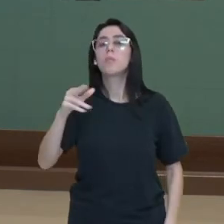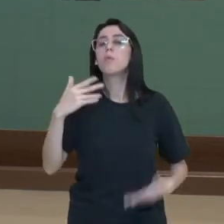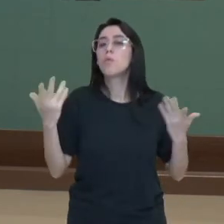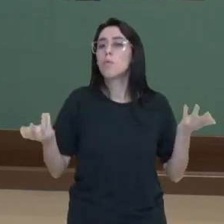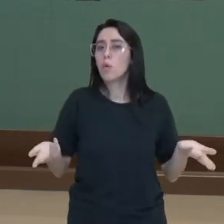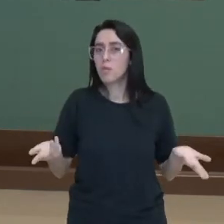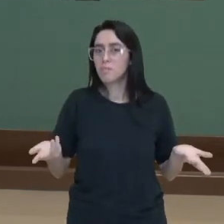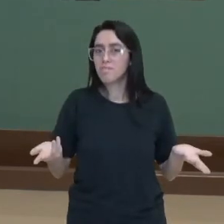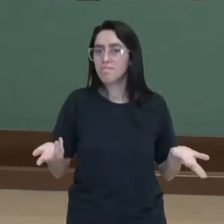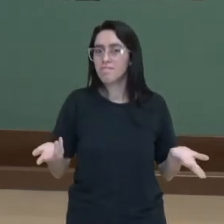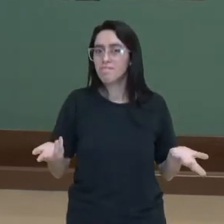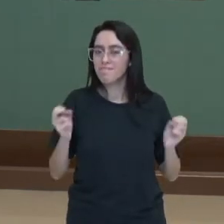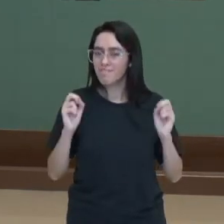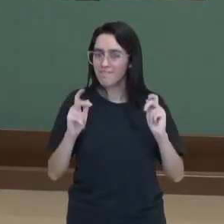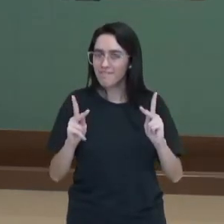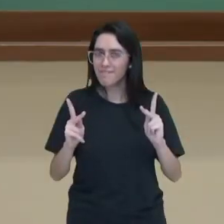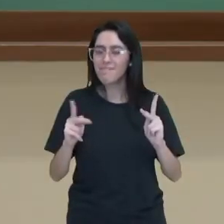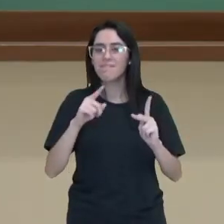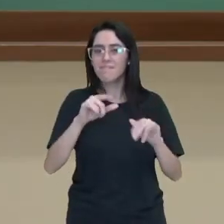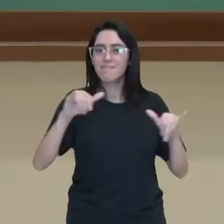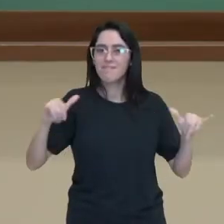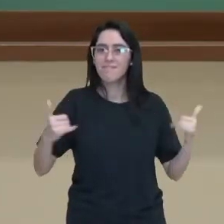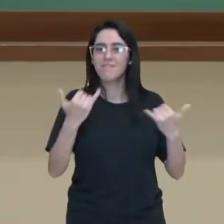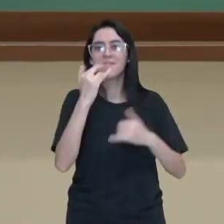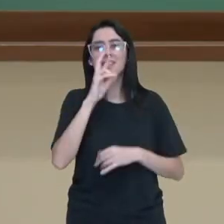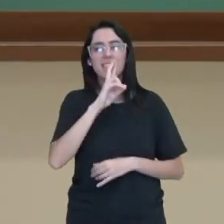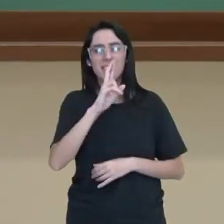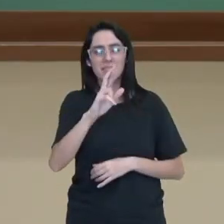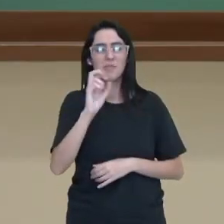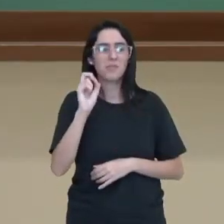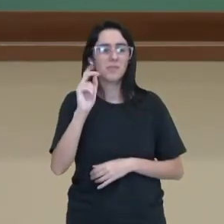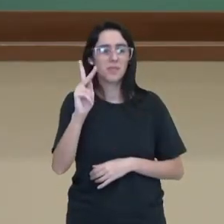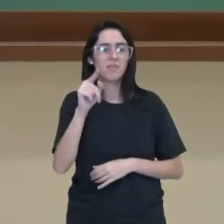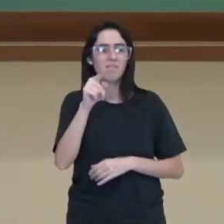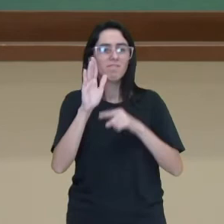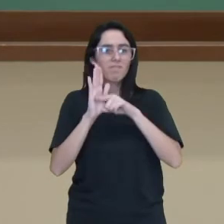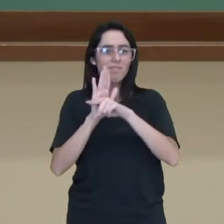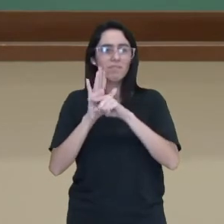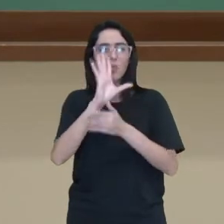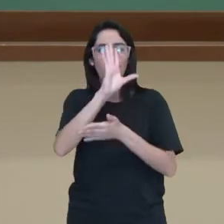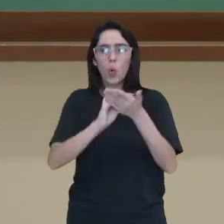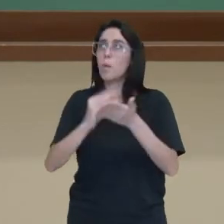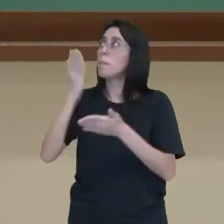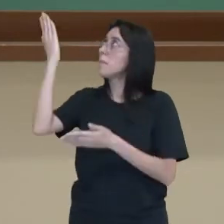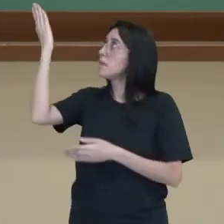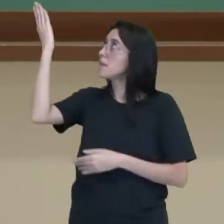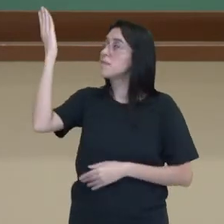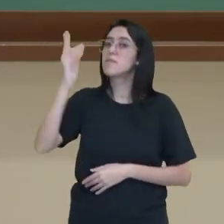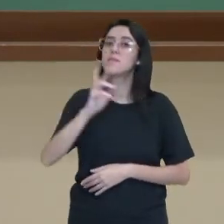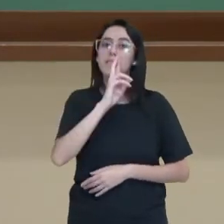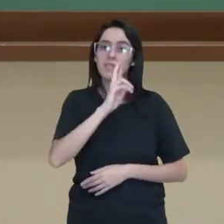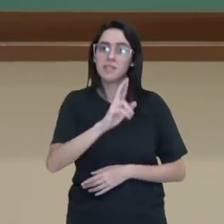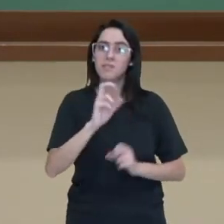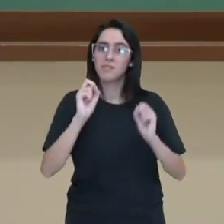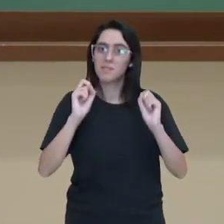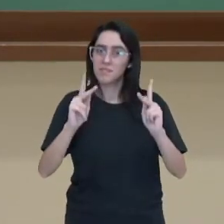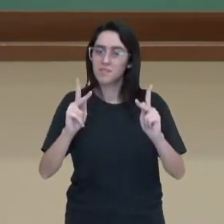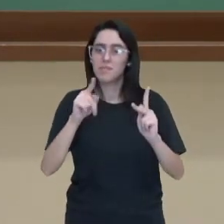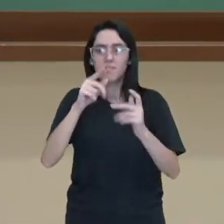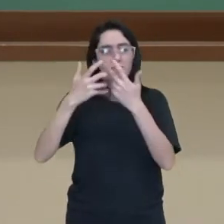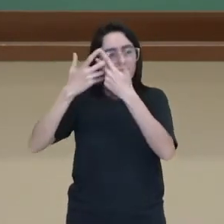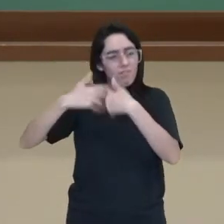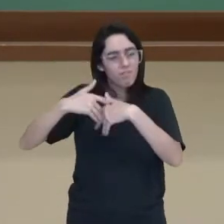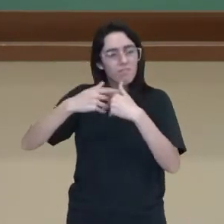essas melhores marcas, ok? Um tempo então para vocês copiarem o enunciado aqui do nosso exercício e já